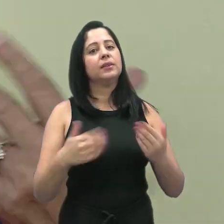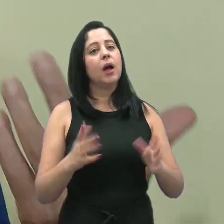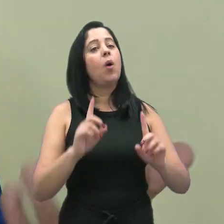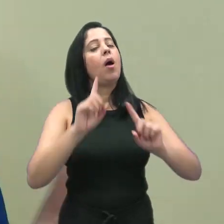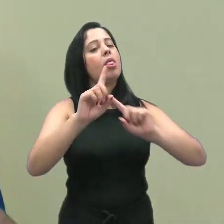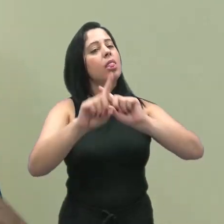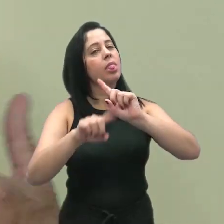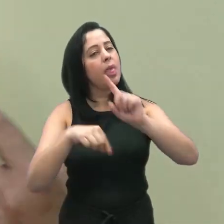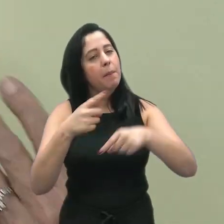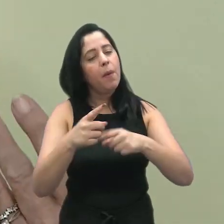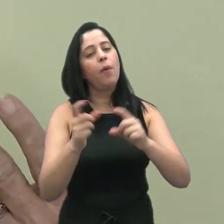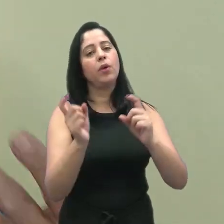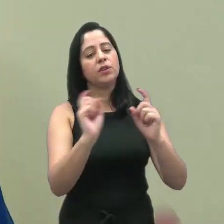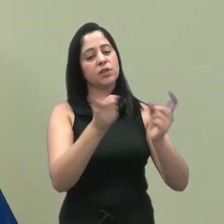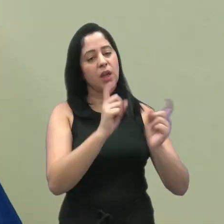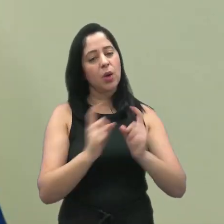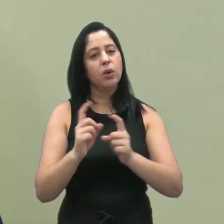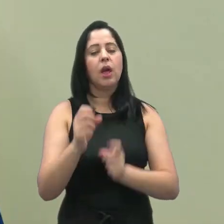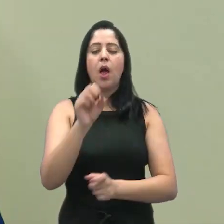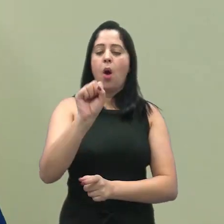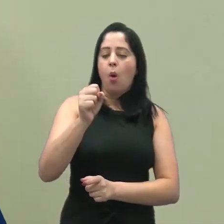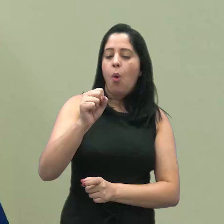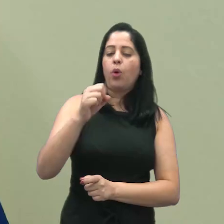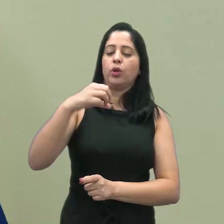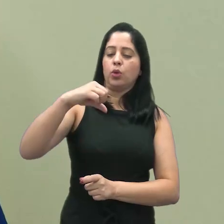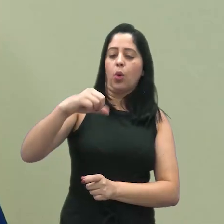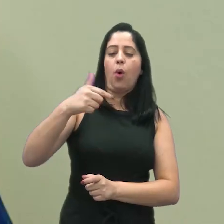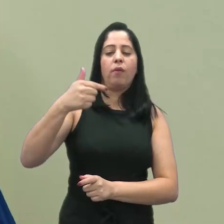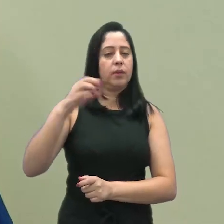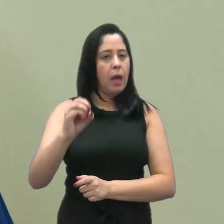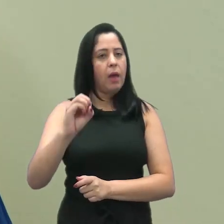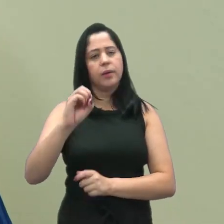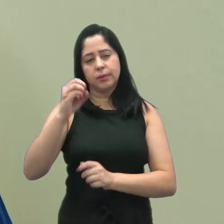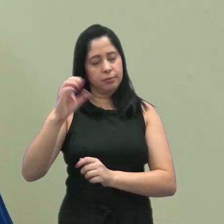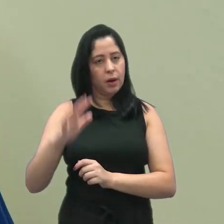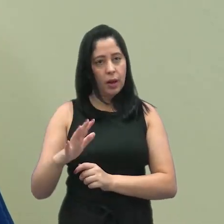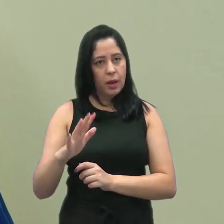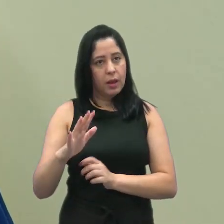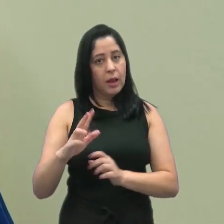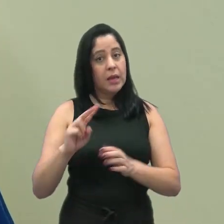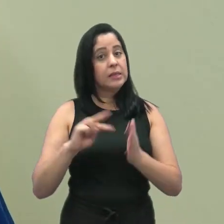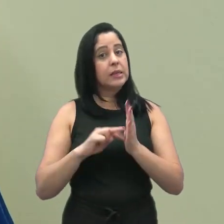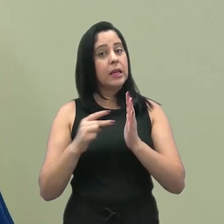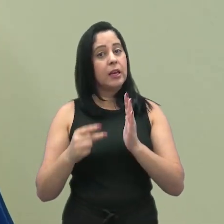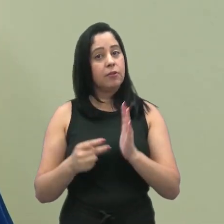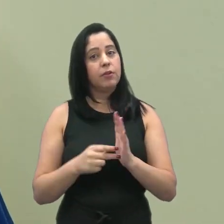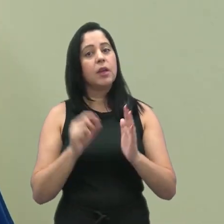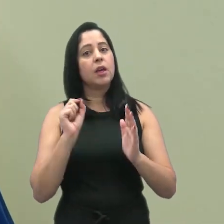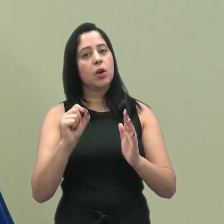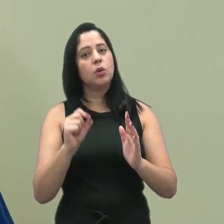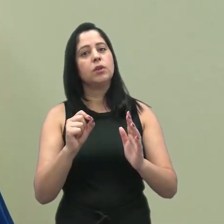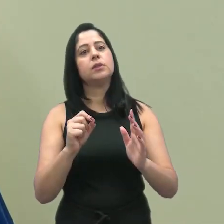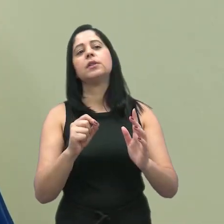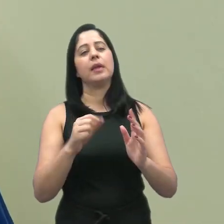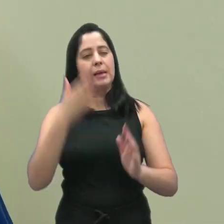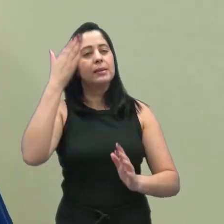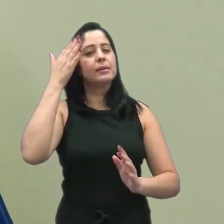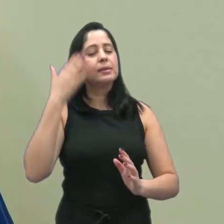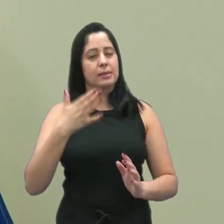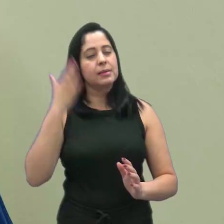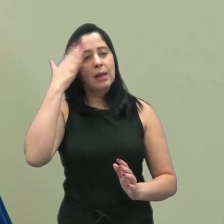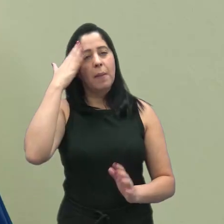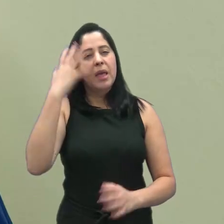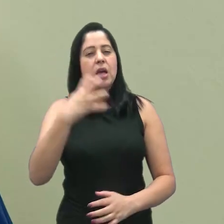E depois os últimos encontros, depois dos outros 6, é para trabalhar justamente isso: culpa,